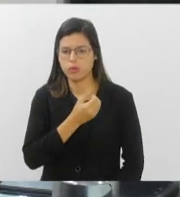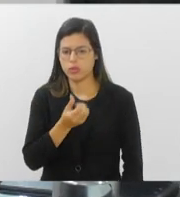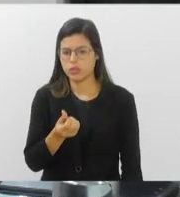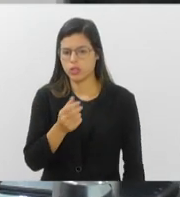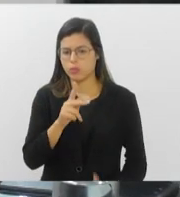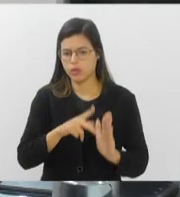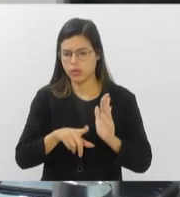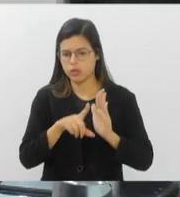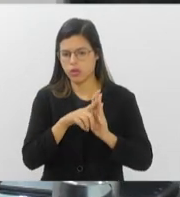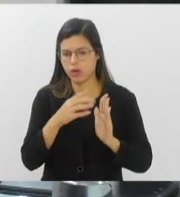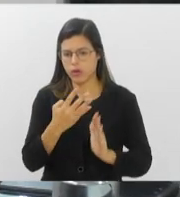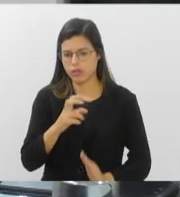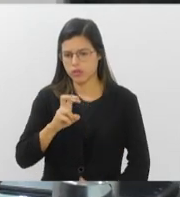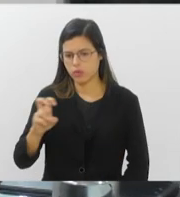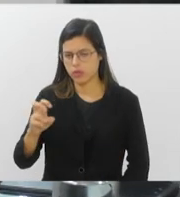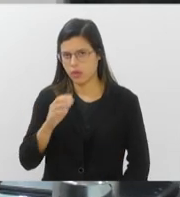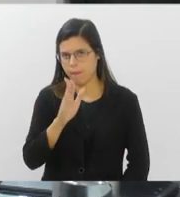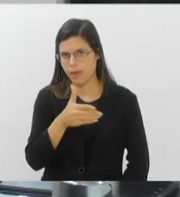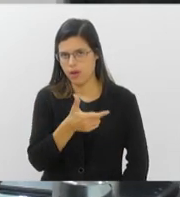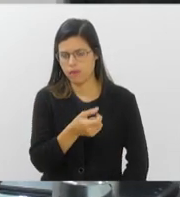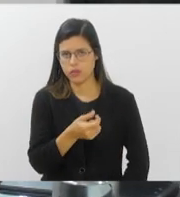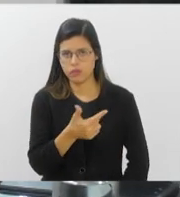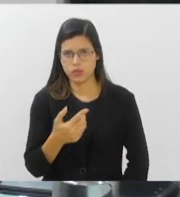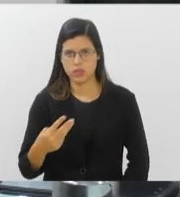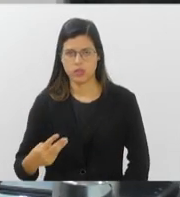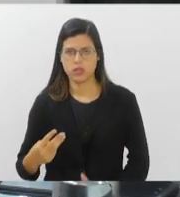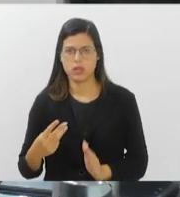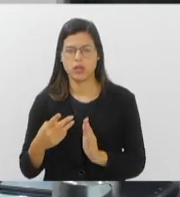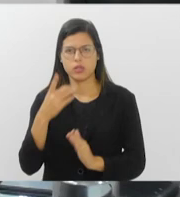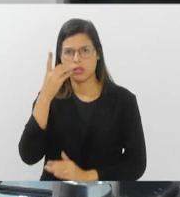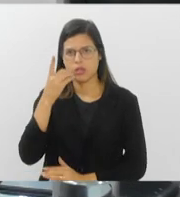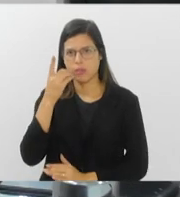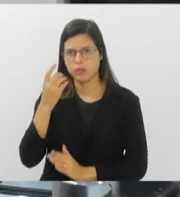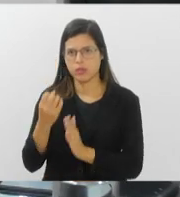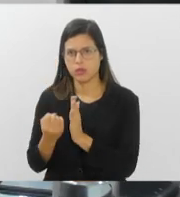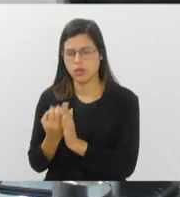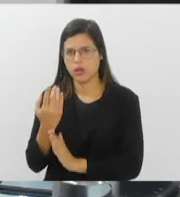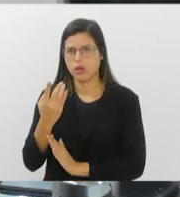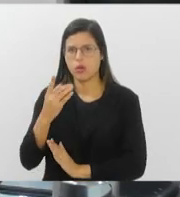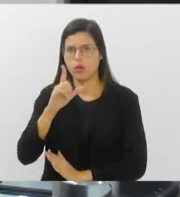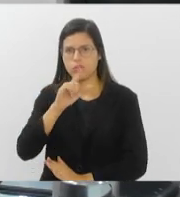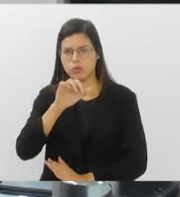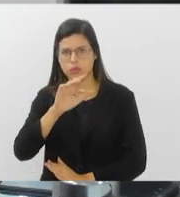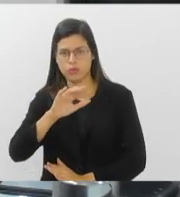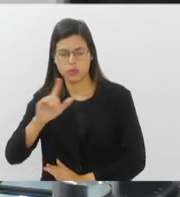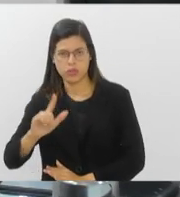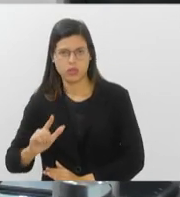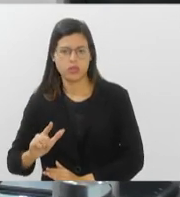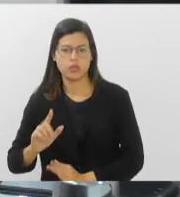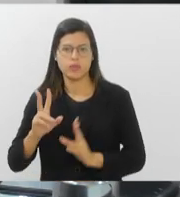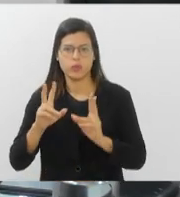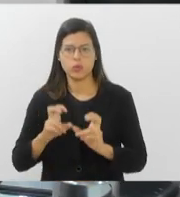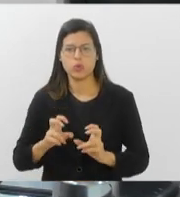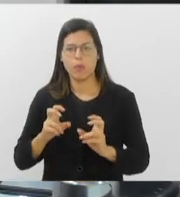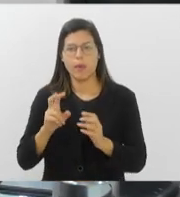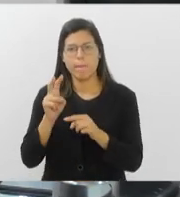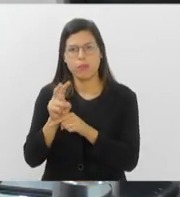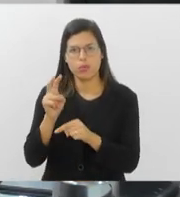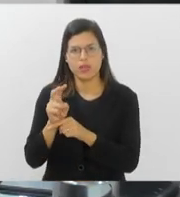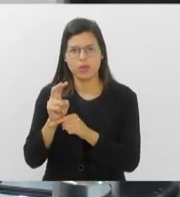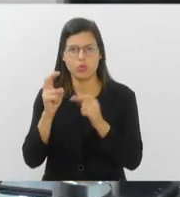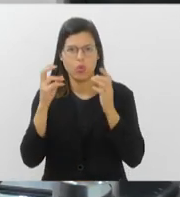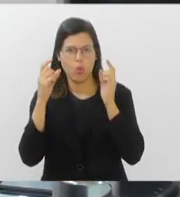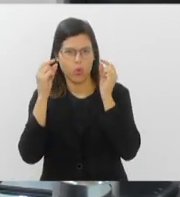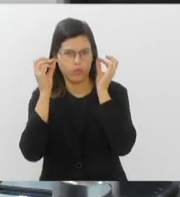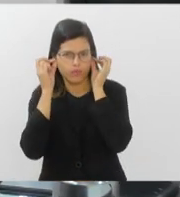lei 455 de 2023, de autoria do deputado Luiz Cláudio Ribeiro, que dispõe sobre o fornecimento de protetores auriculares para